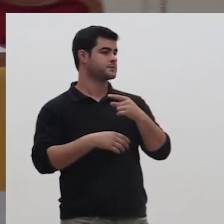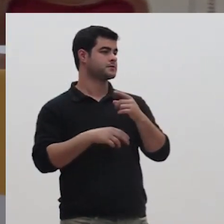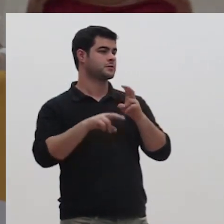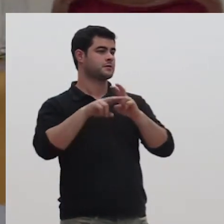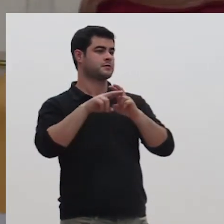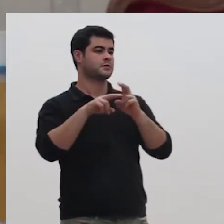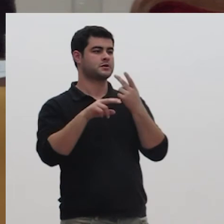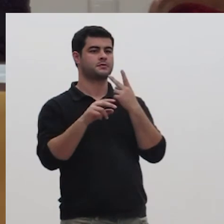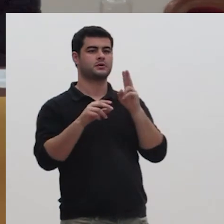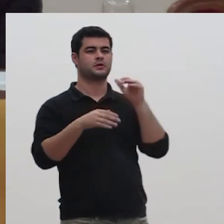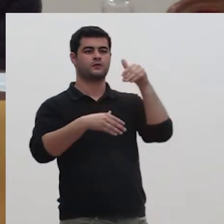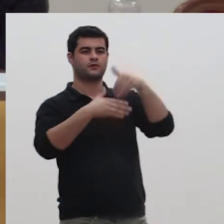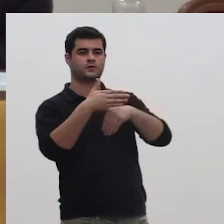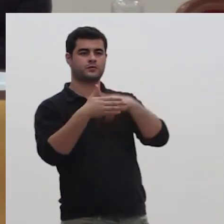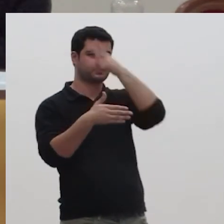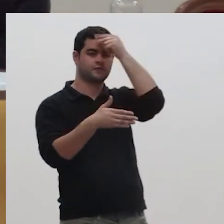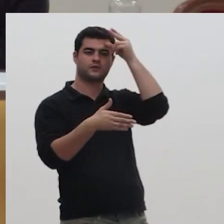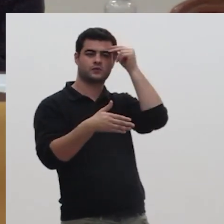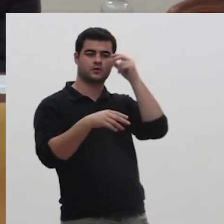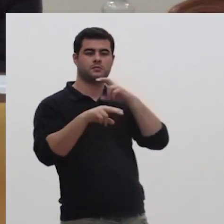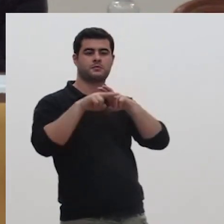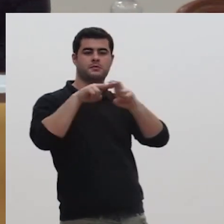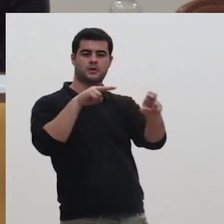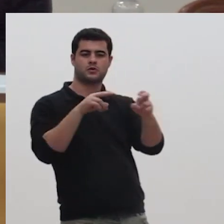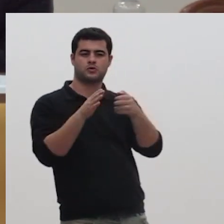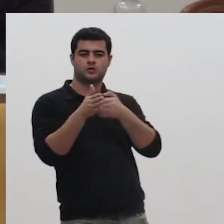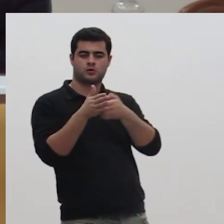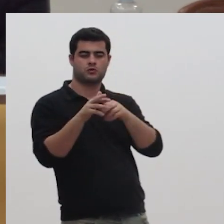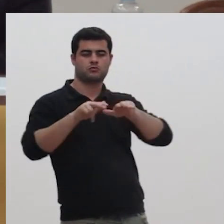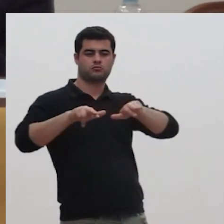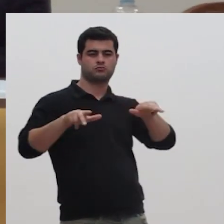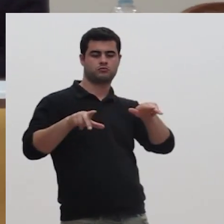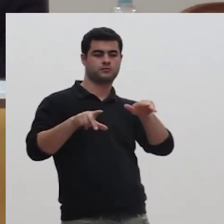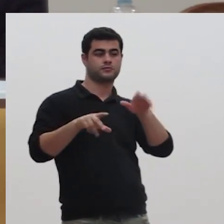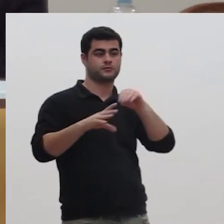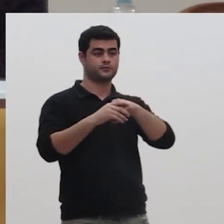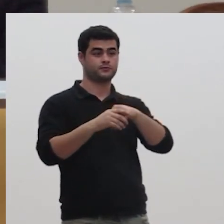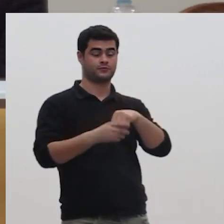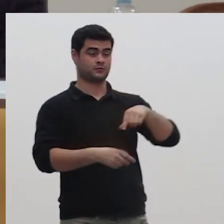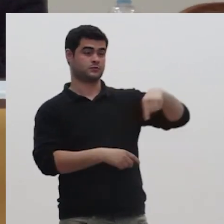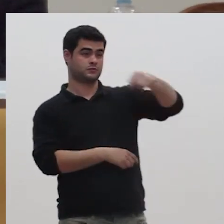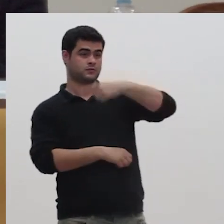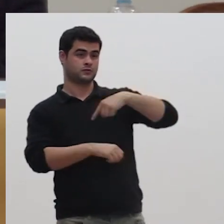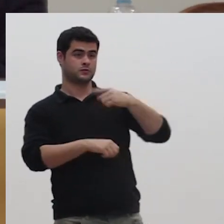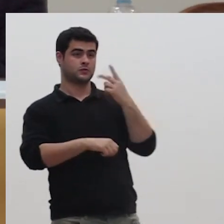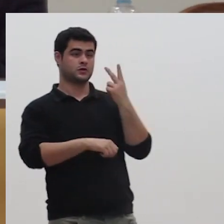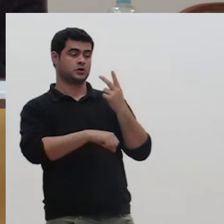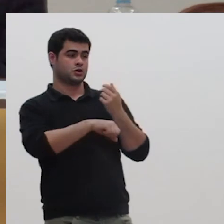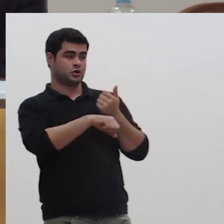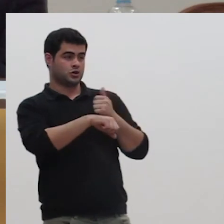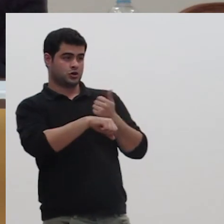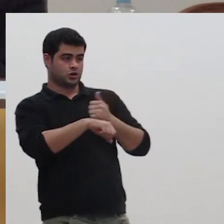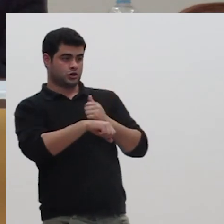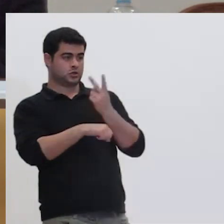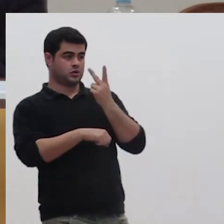alguma forma. A gestão do professor Zac, a segunda gestão, fez uma proposta de processo estatuinte que acabou não